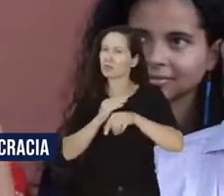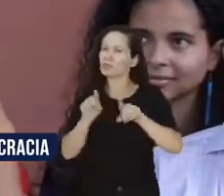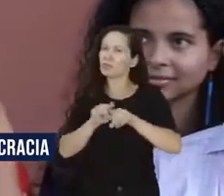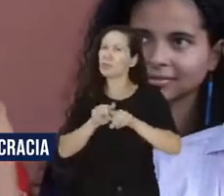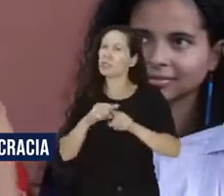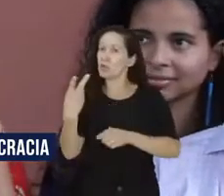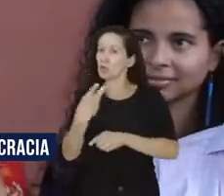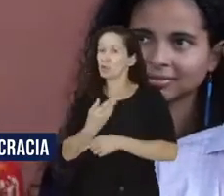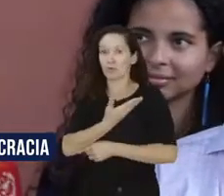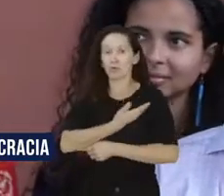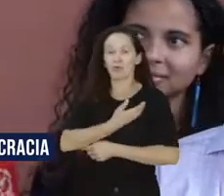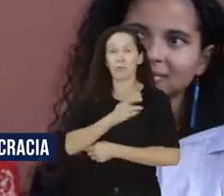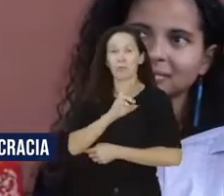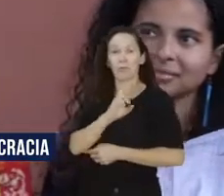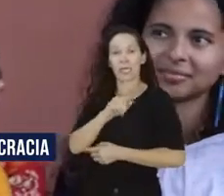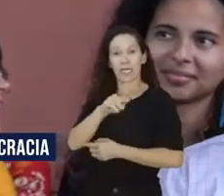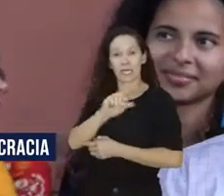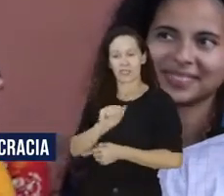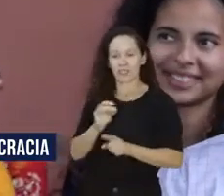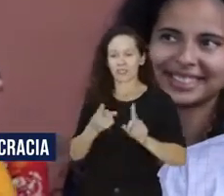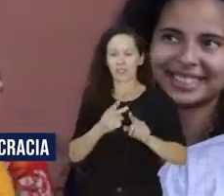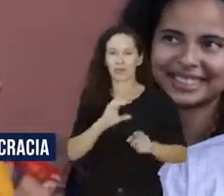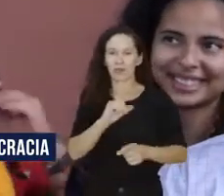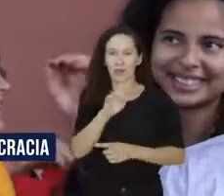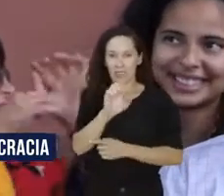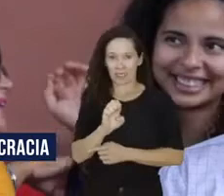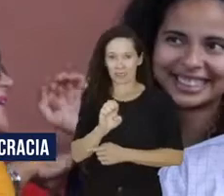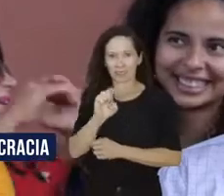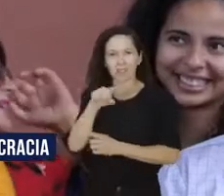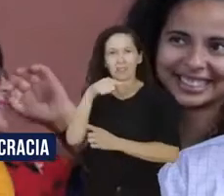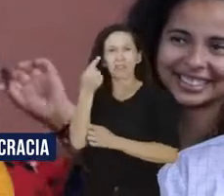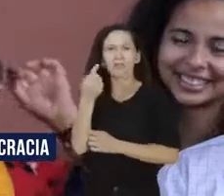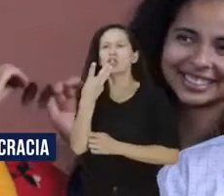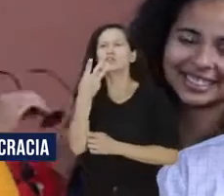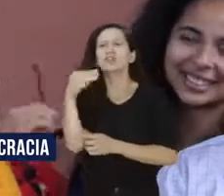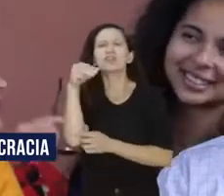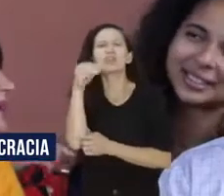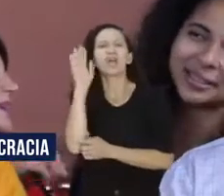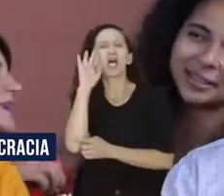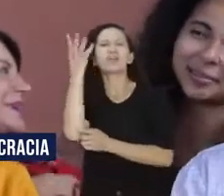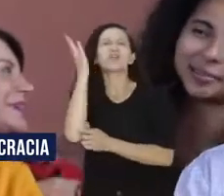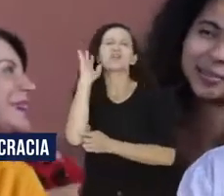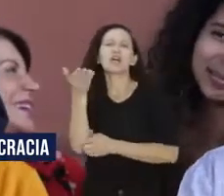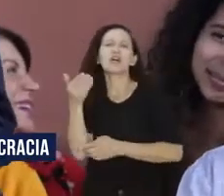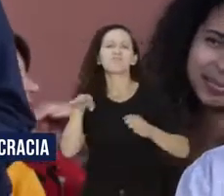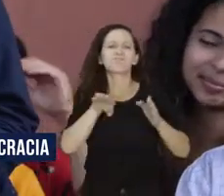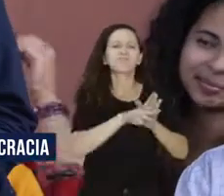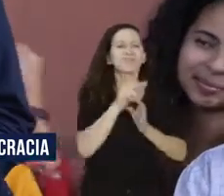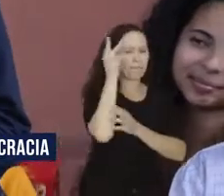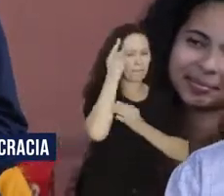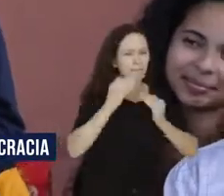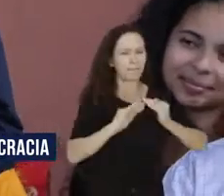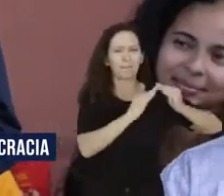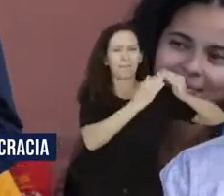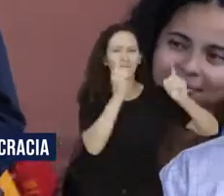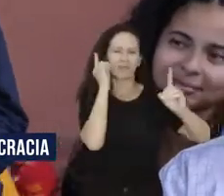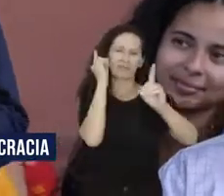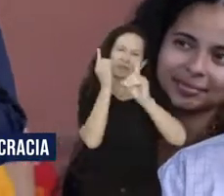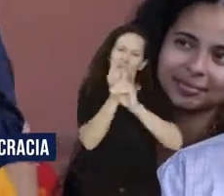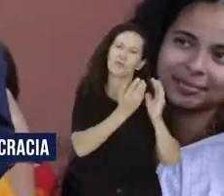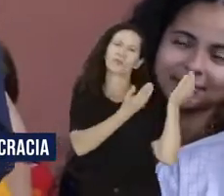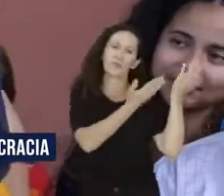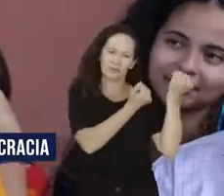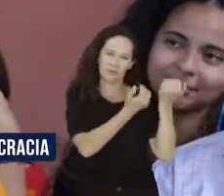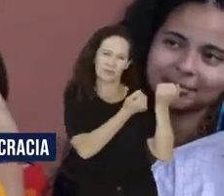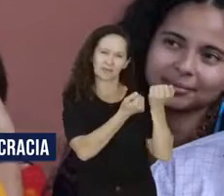dado concreto é que meia hora depois estava decidido que a gente vinha aqui em Heliópolis fazer esse encontro com a juventude.